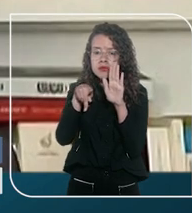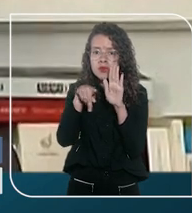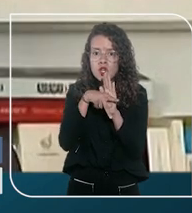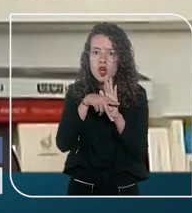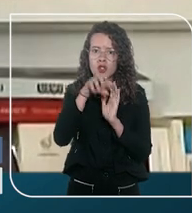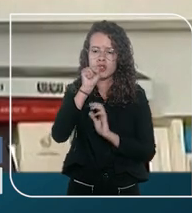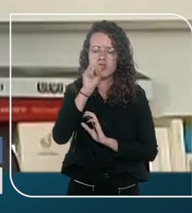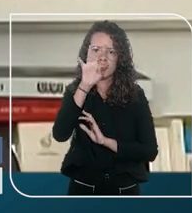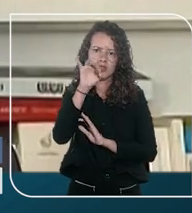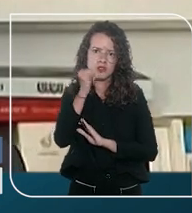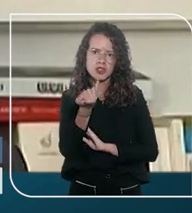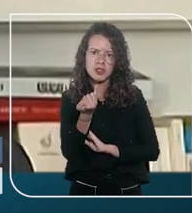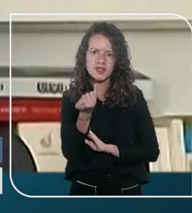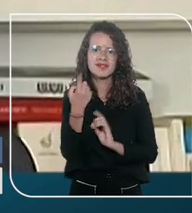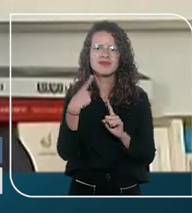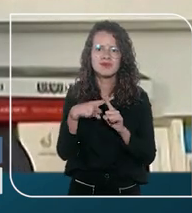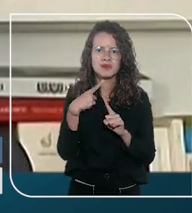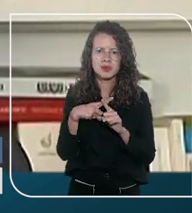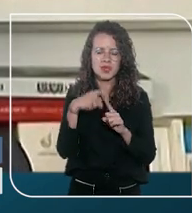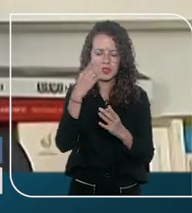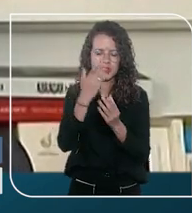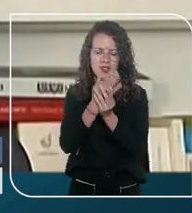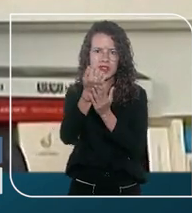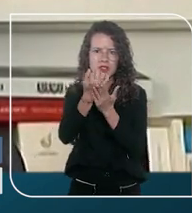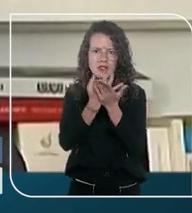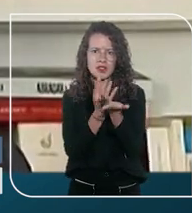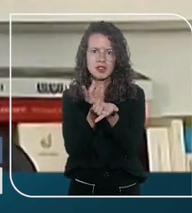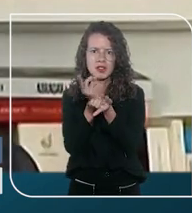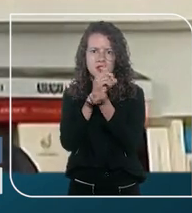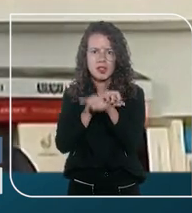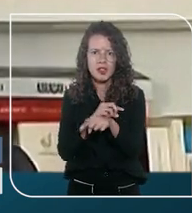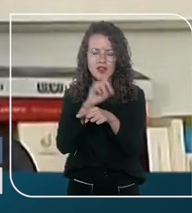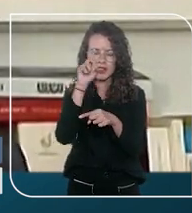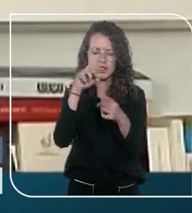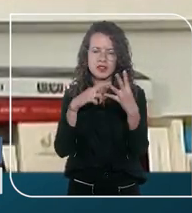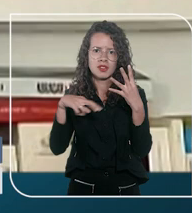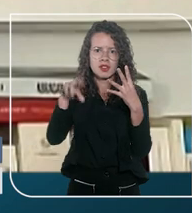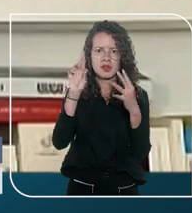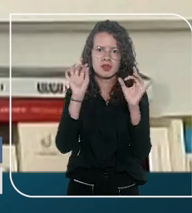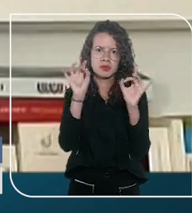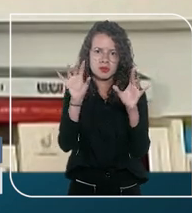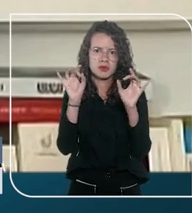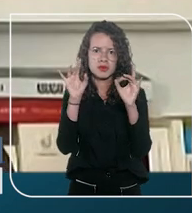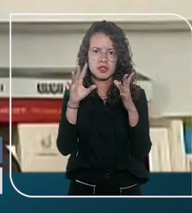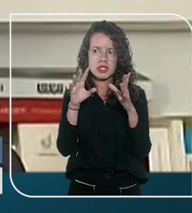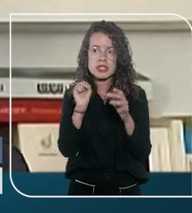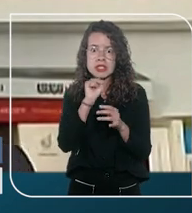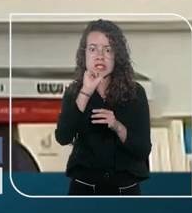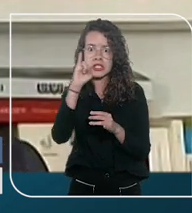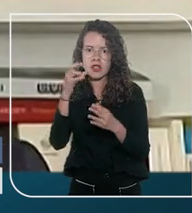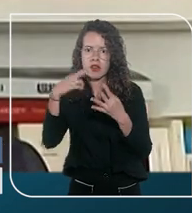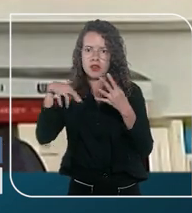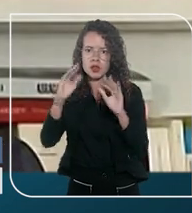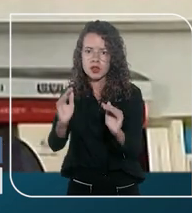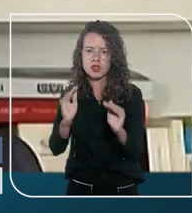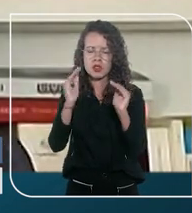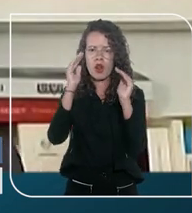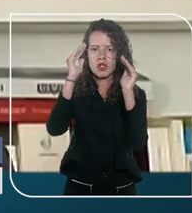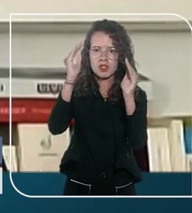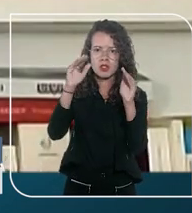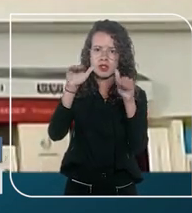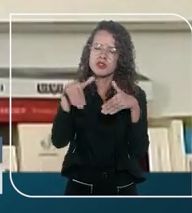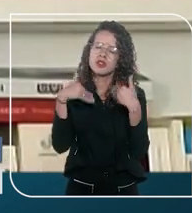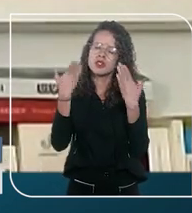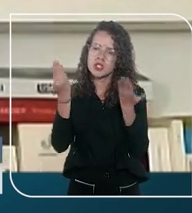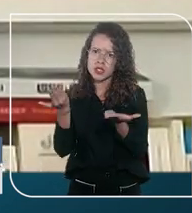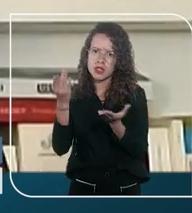do nosso STJ, né? Já que estamos falando de embargos de divergência em sede de recurso especial. Se fosse em sede de recurso extraordinário, seria